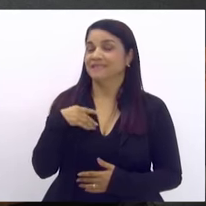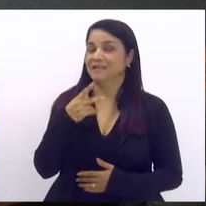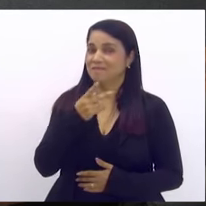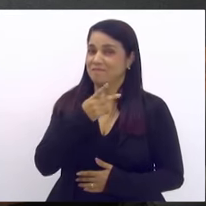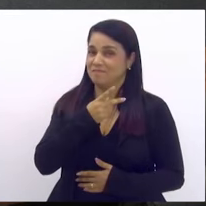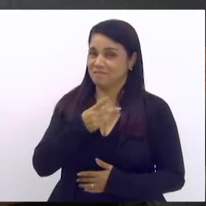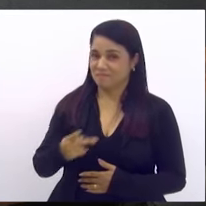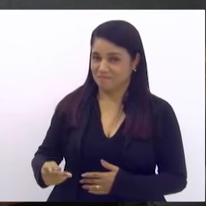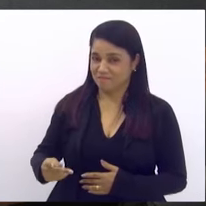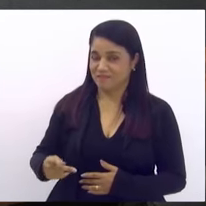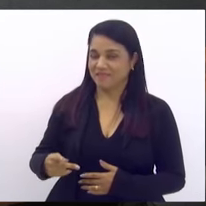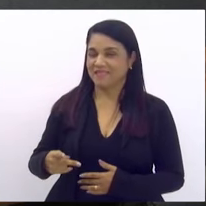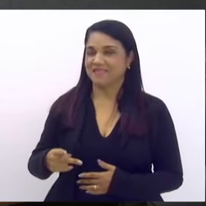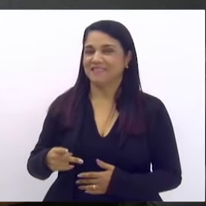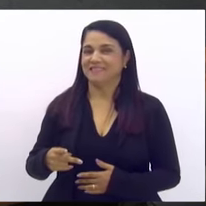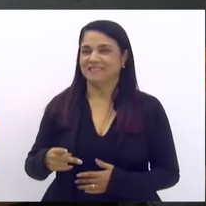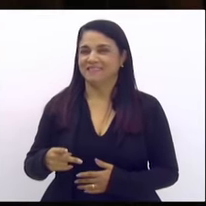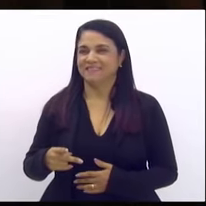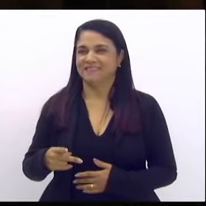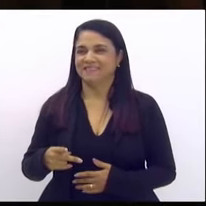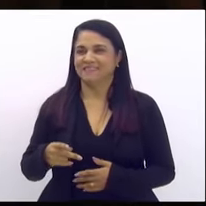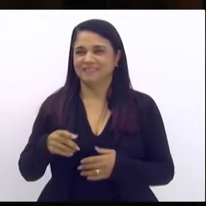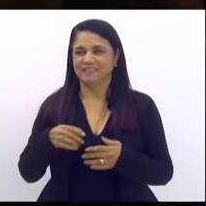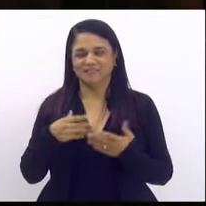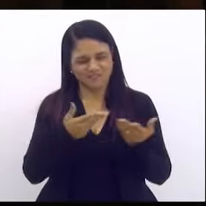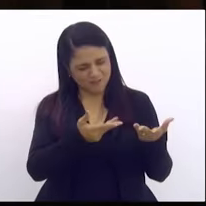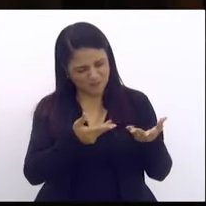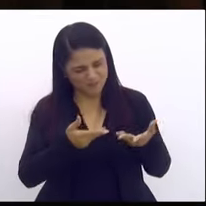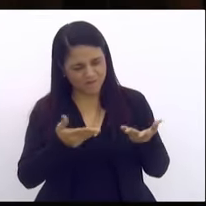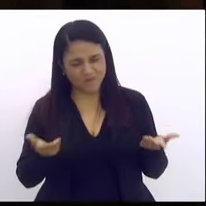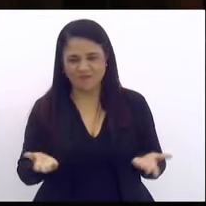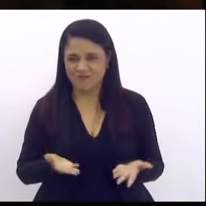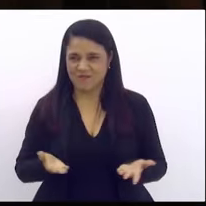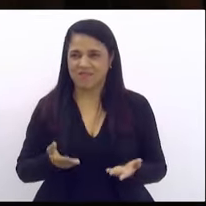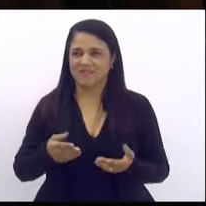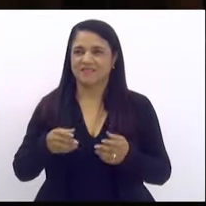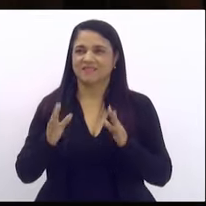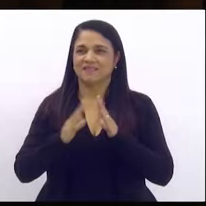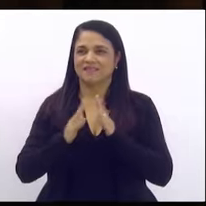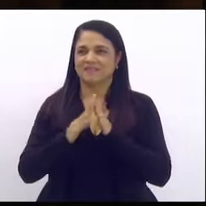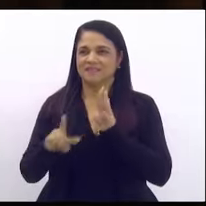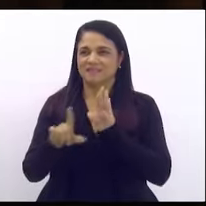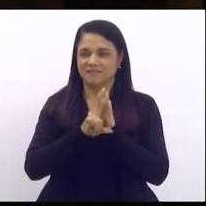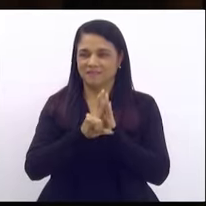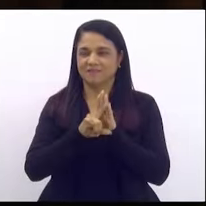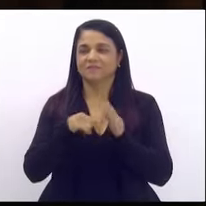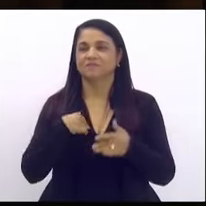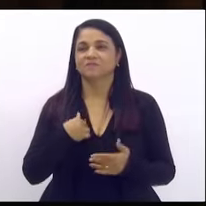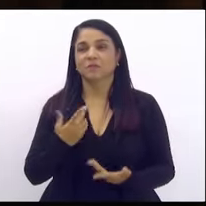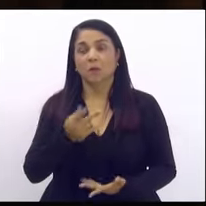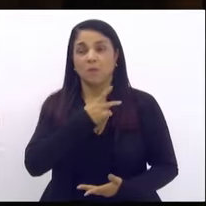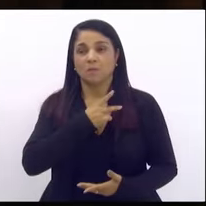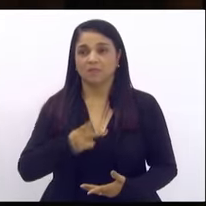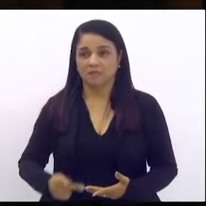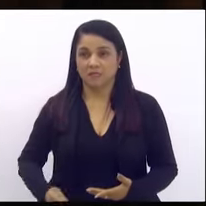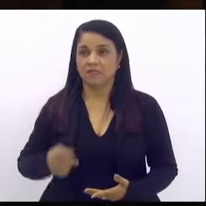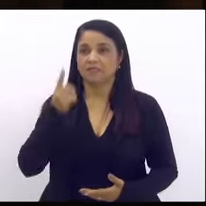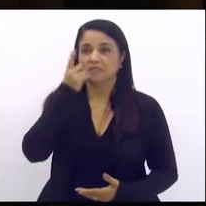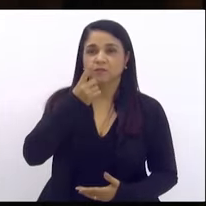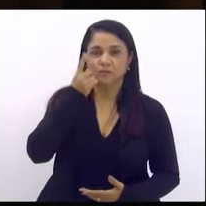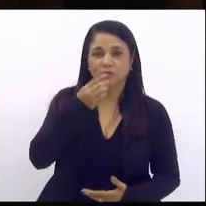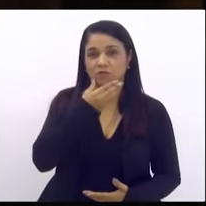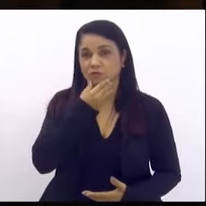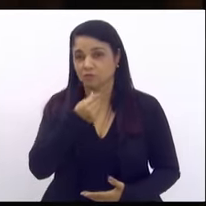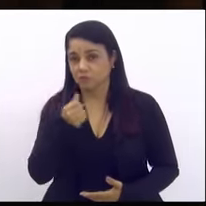Preside a nossa sessão seja bem-vindo essa casa de leis senhora presidenta senhoras deputadas